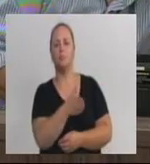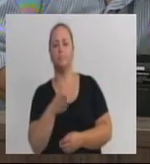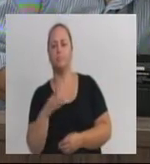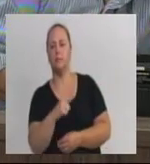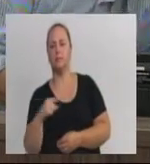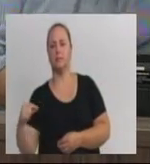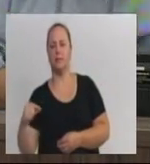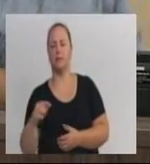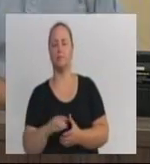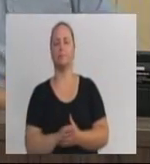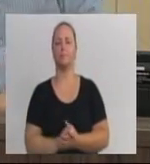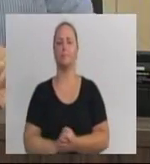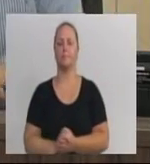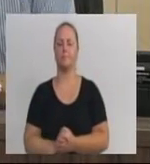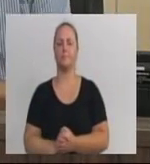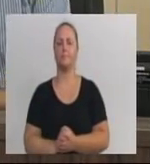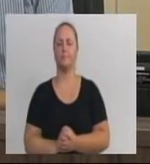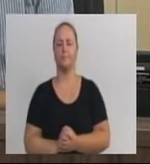85/100/2016.